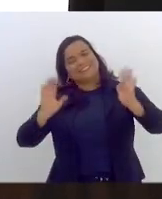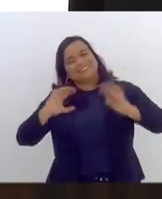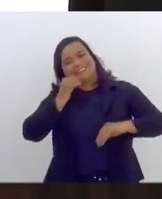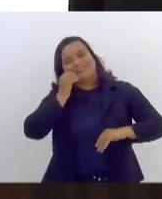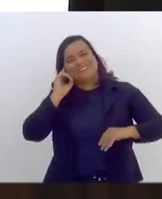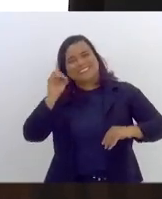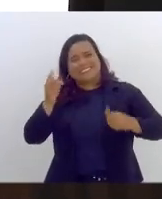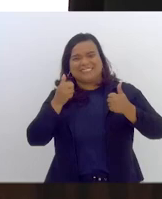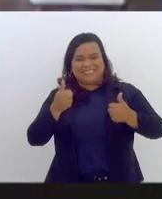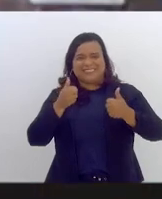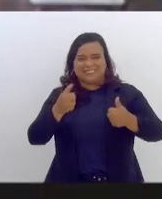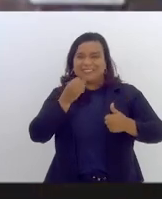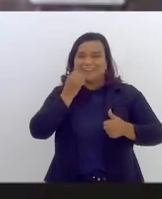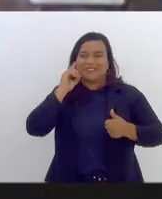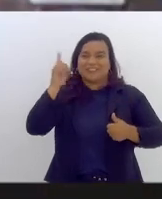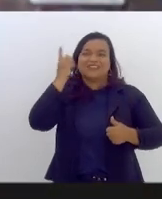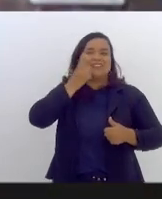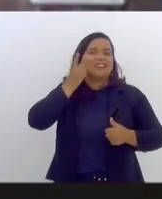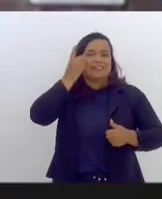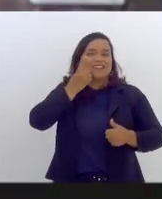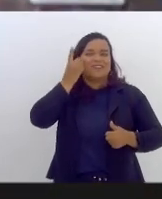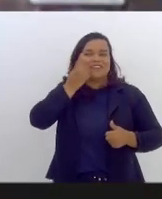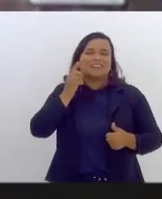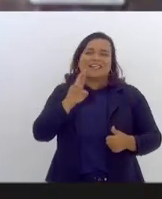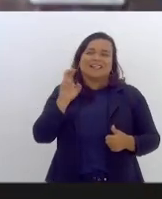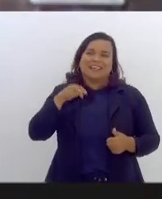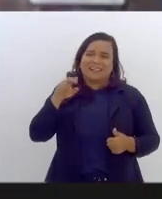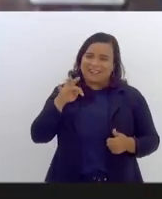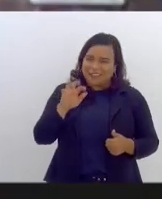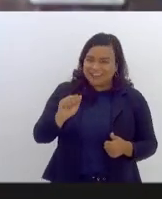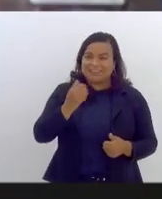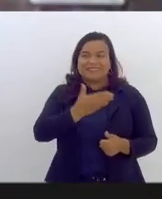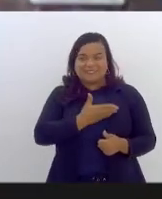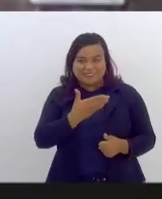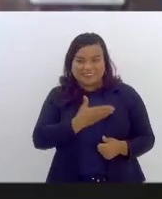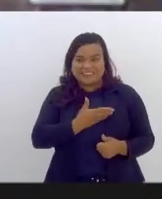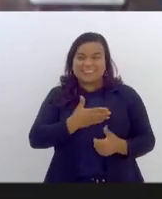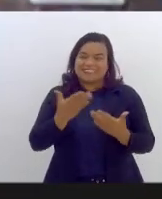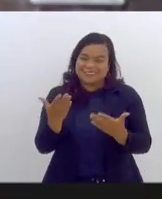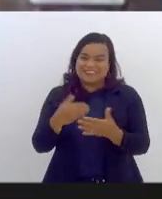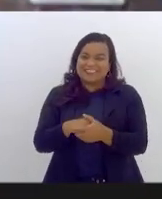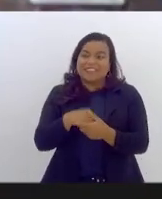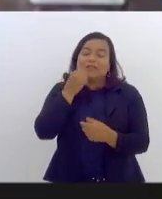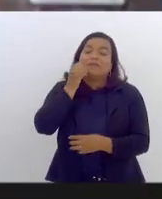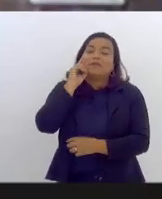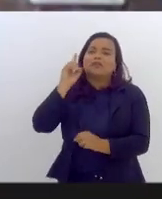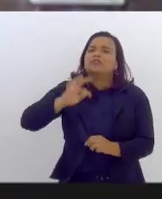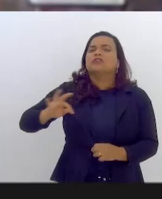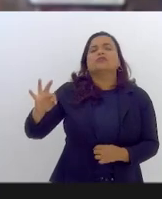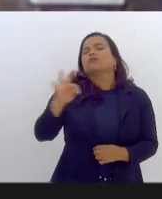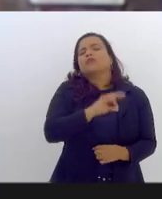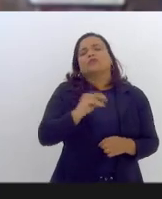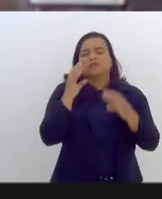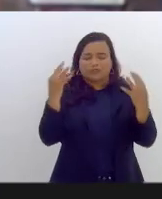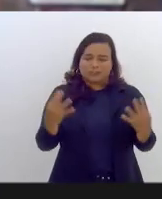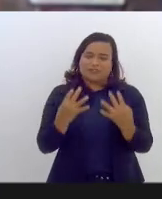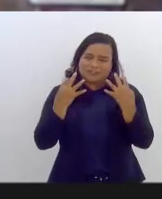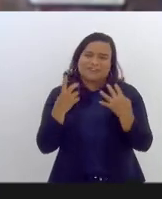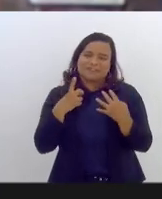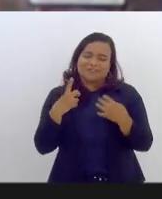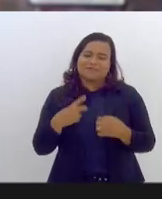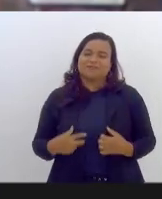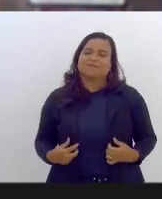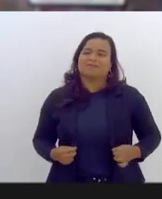Bom dia, deputada Renata e amiga Renata. Bom dia a todos, todas,